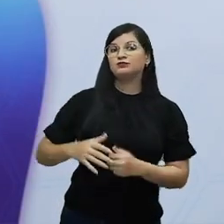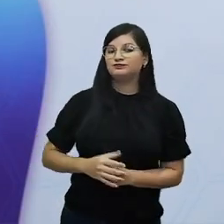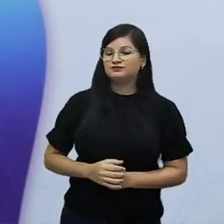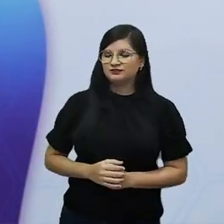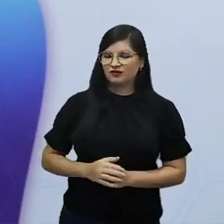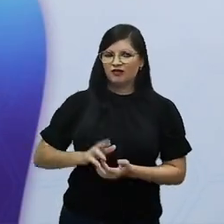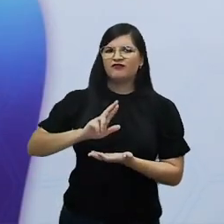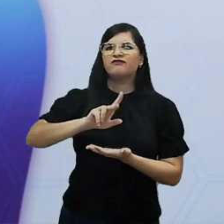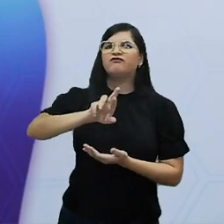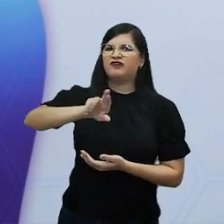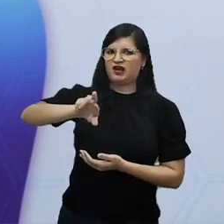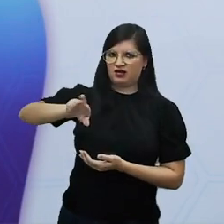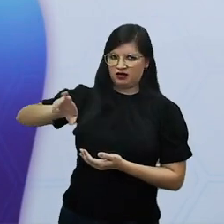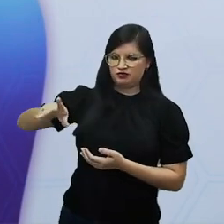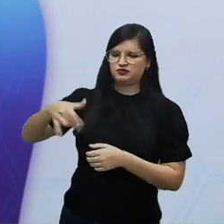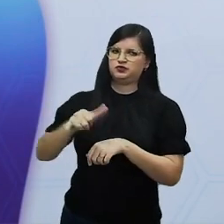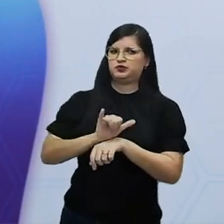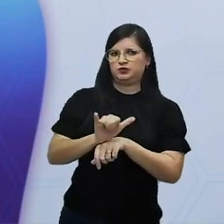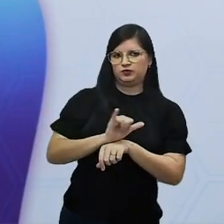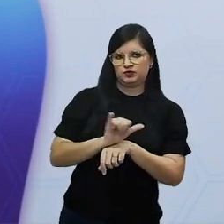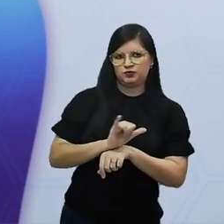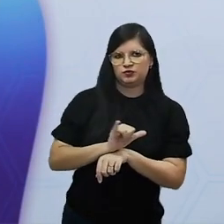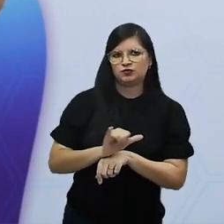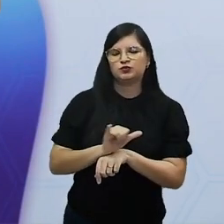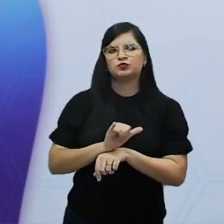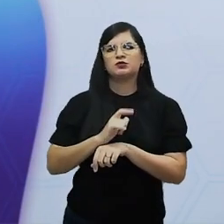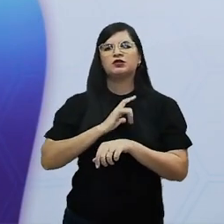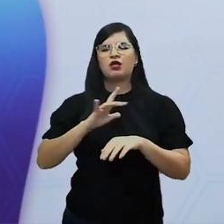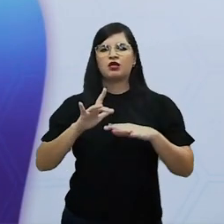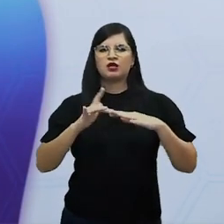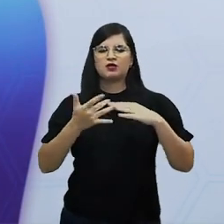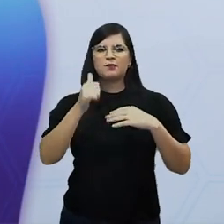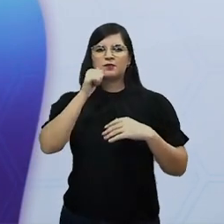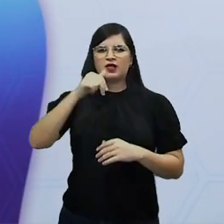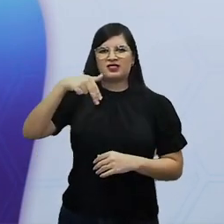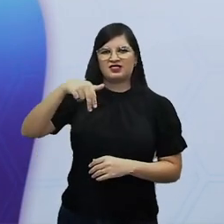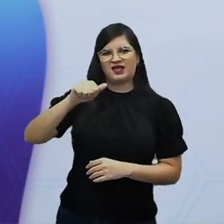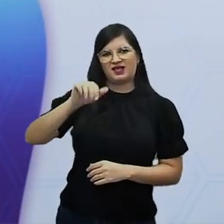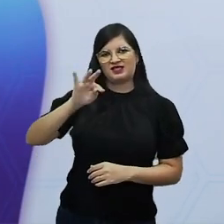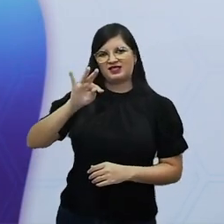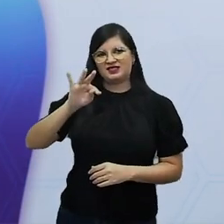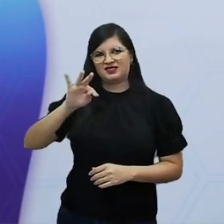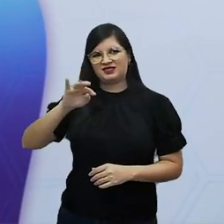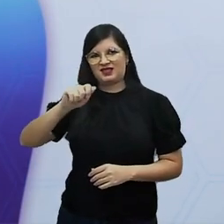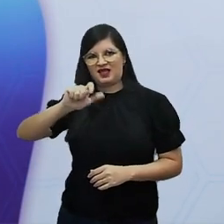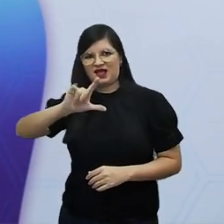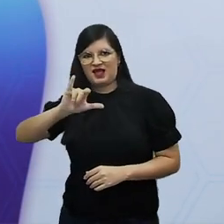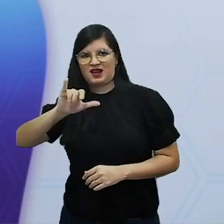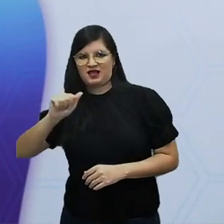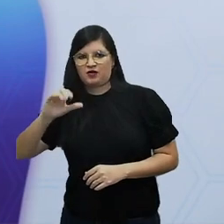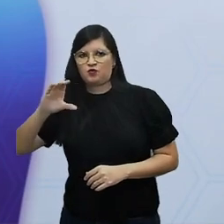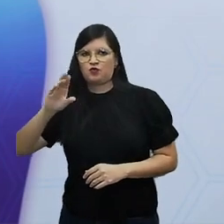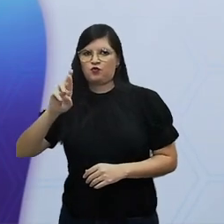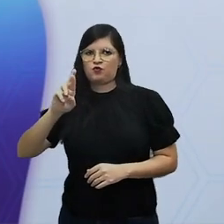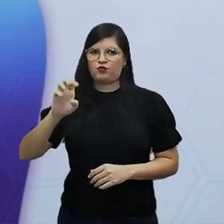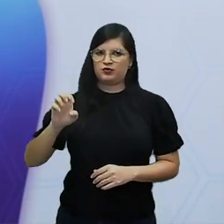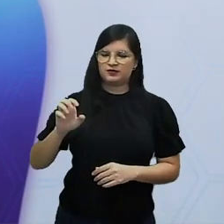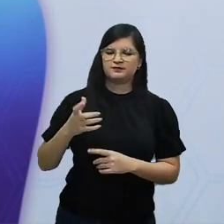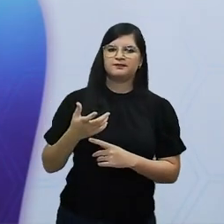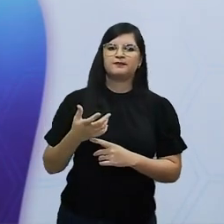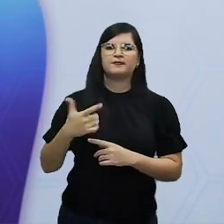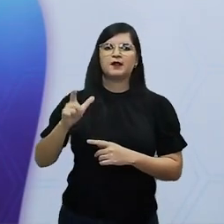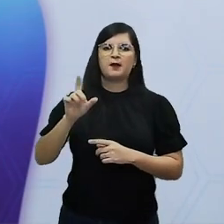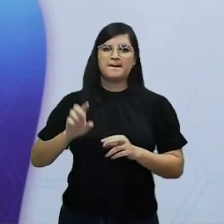vários concorrentes, talvez, no YouTube. Tem o canal da Natália Arcuri, que é um canal Me Poupe, você tem o do Tiago Nigro, que é o Primo